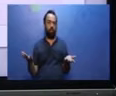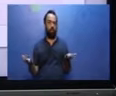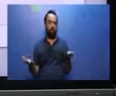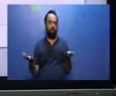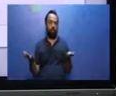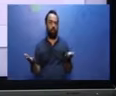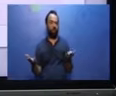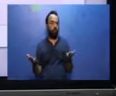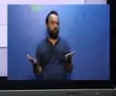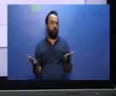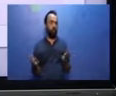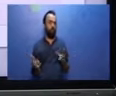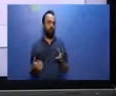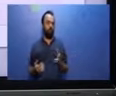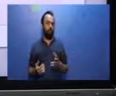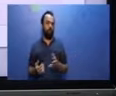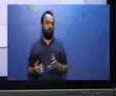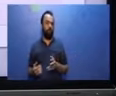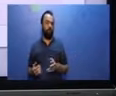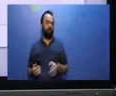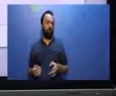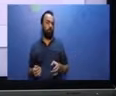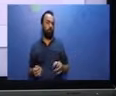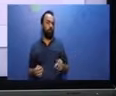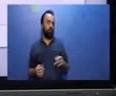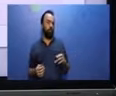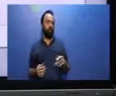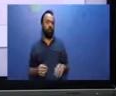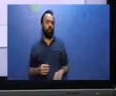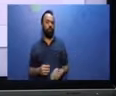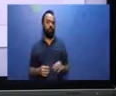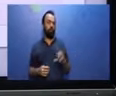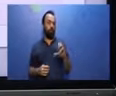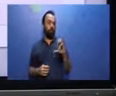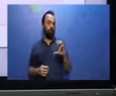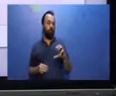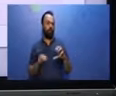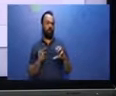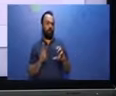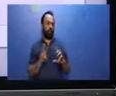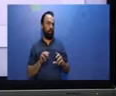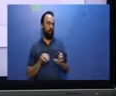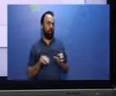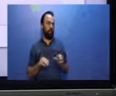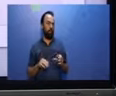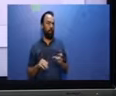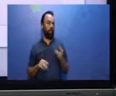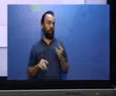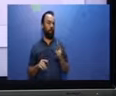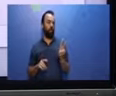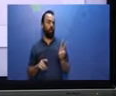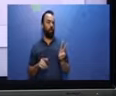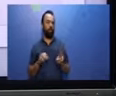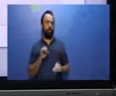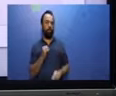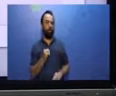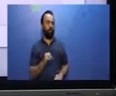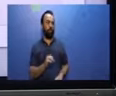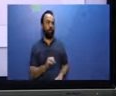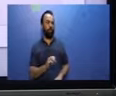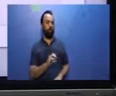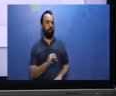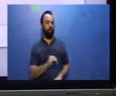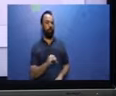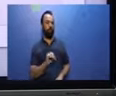com esses aqui aqui seria quatro hidrogênio ou perdão 4 x 2 8 hidrogênios e aqui